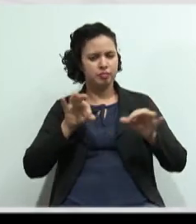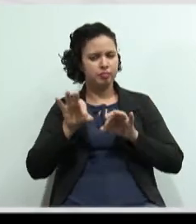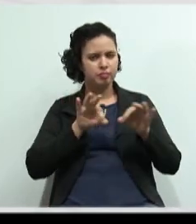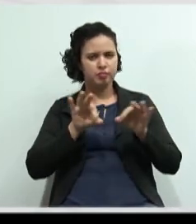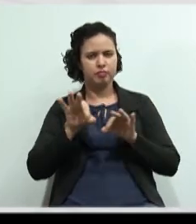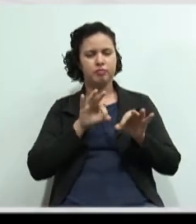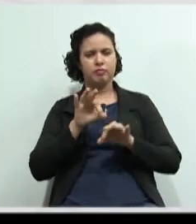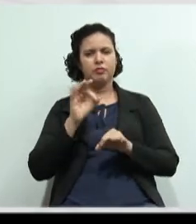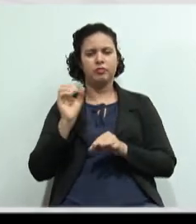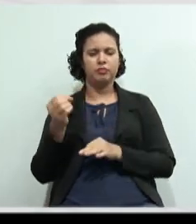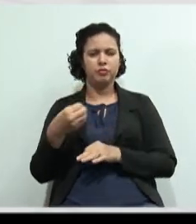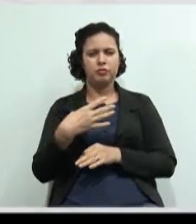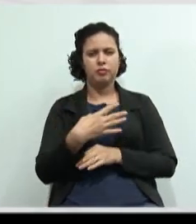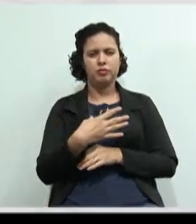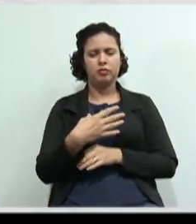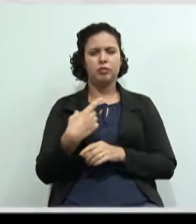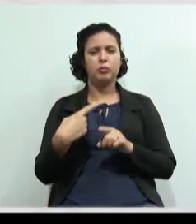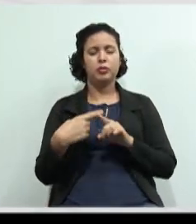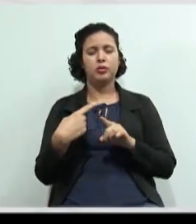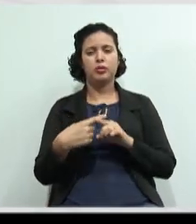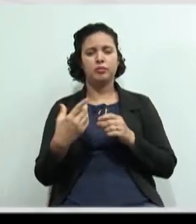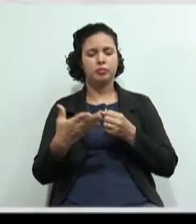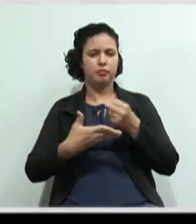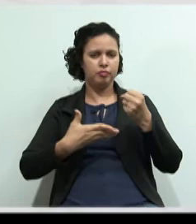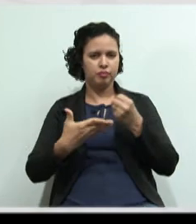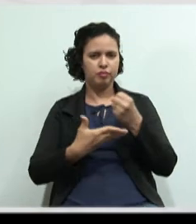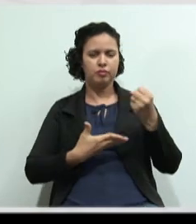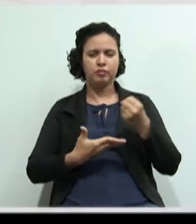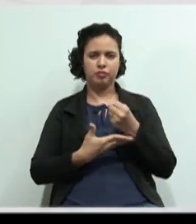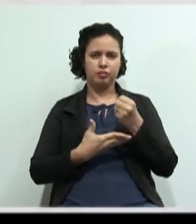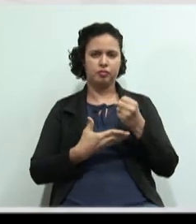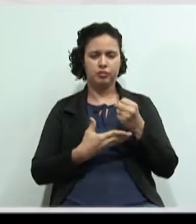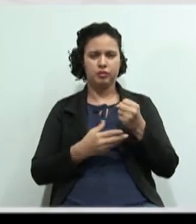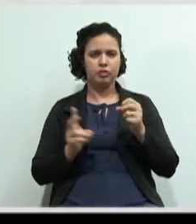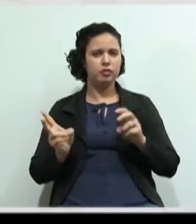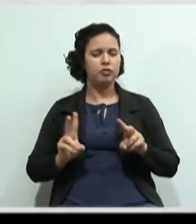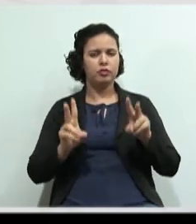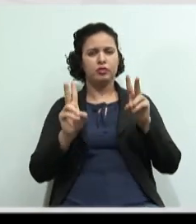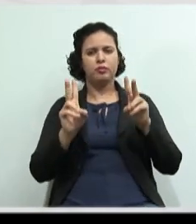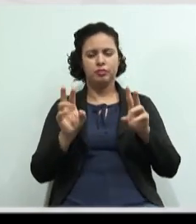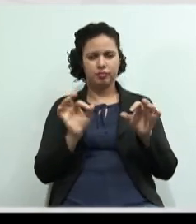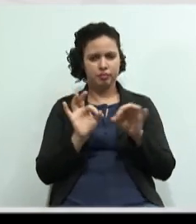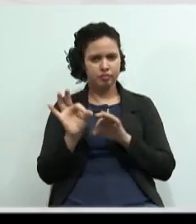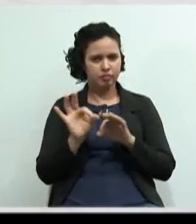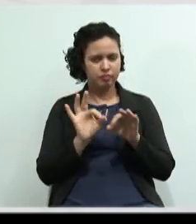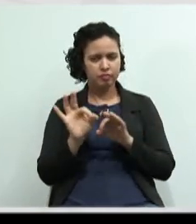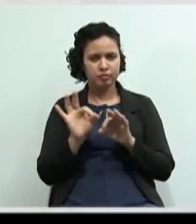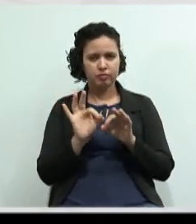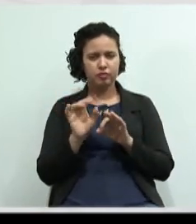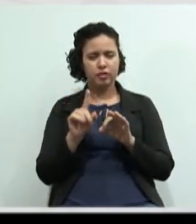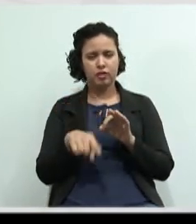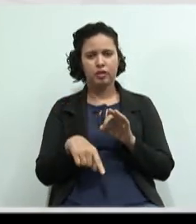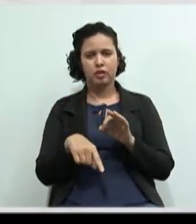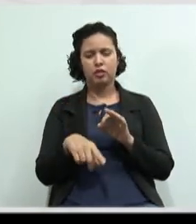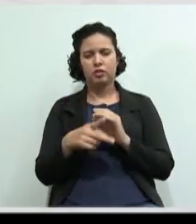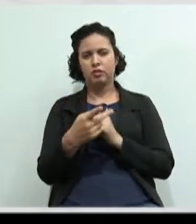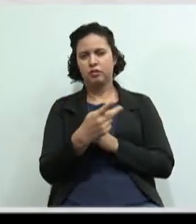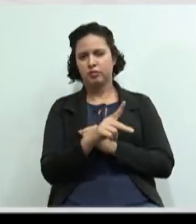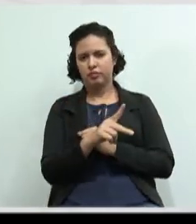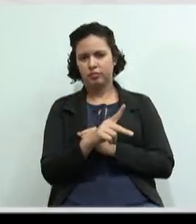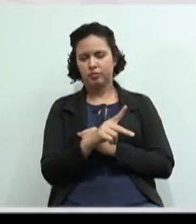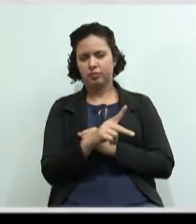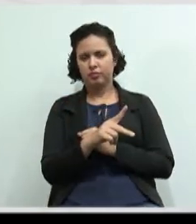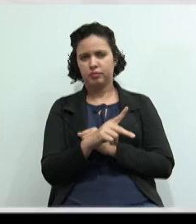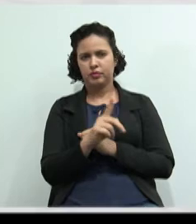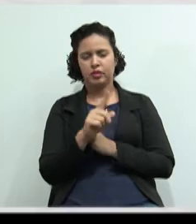planejamento inovativo, pois seu fundamento contempla que o valor do planejamento não está nos planos produzidos.